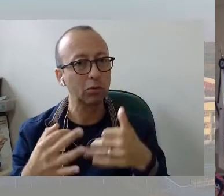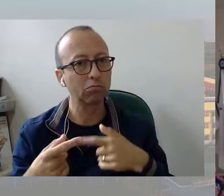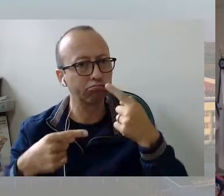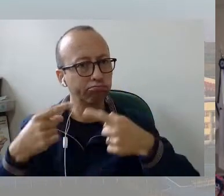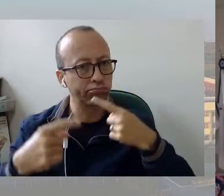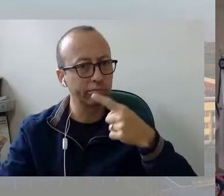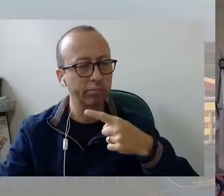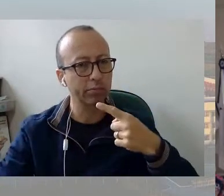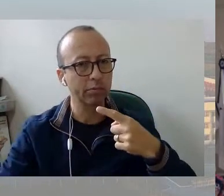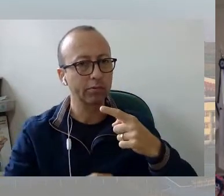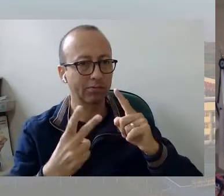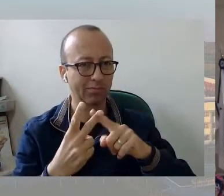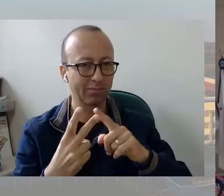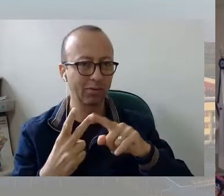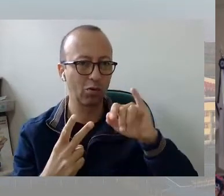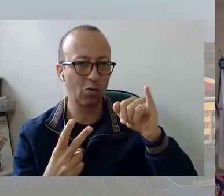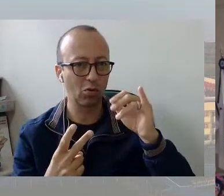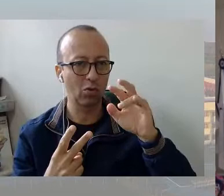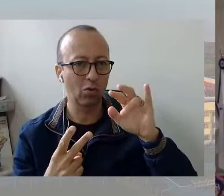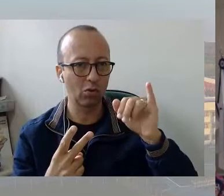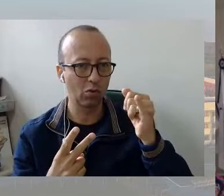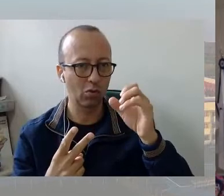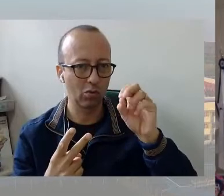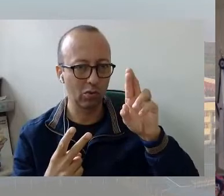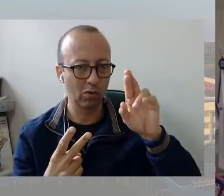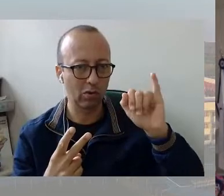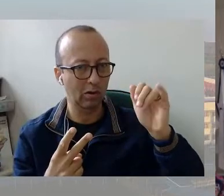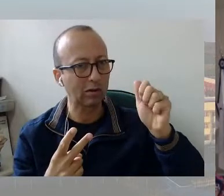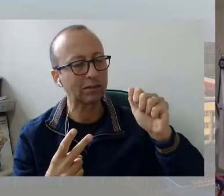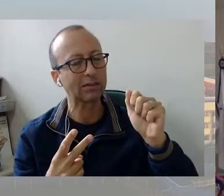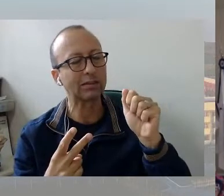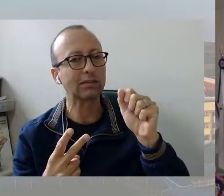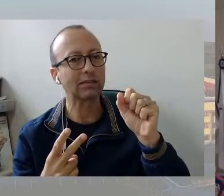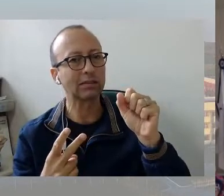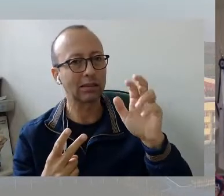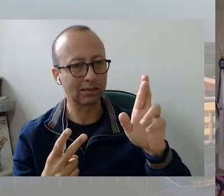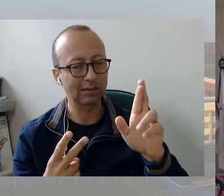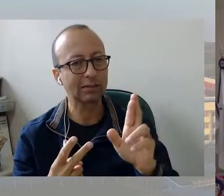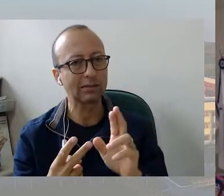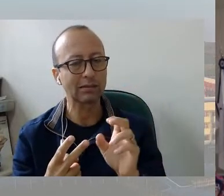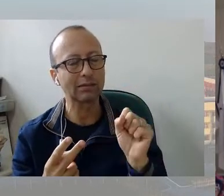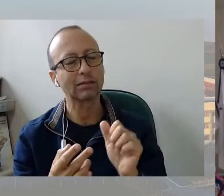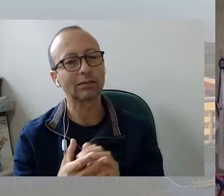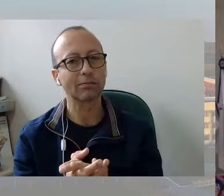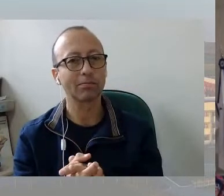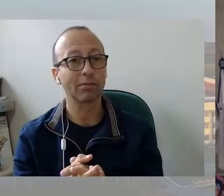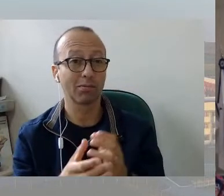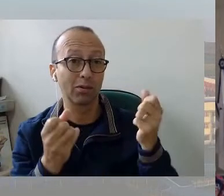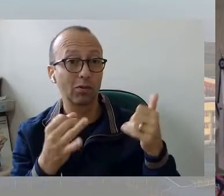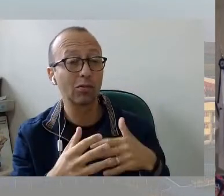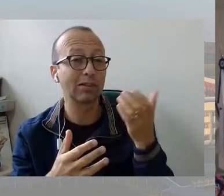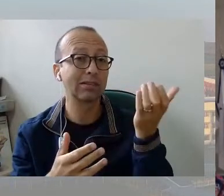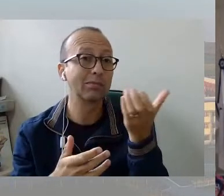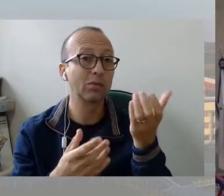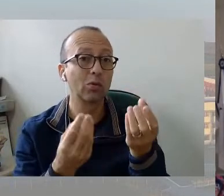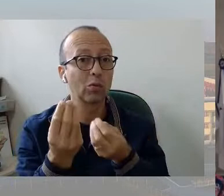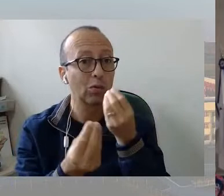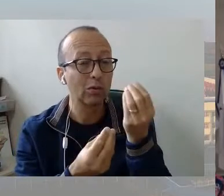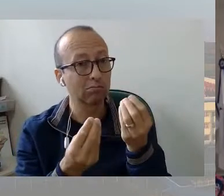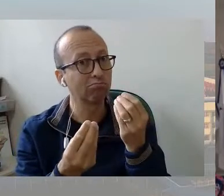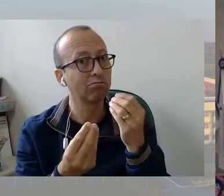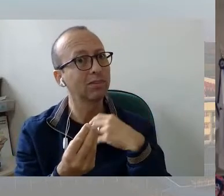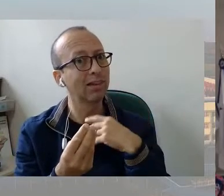professor Rojas também colocou à disposição, pelo momento que vive, né, o campus Caçapava, a cidade de Caçapava com o